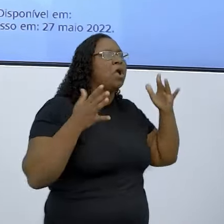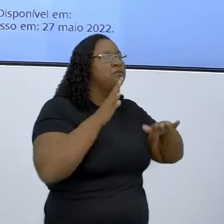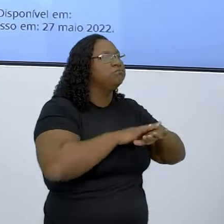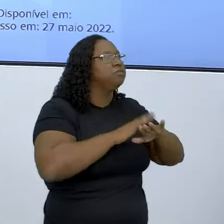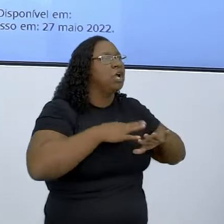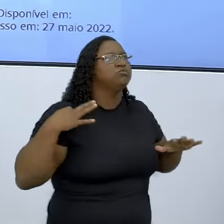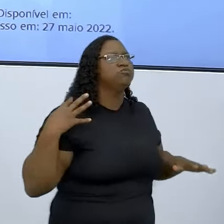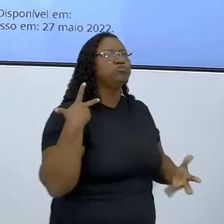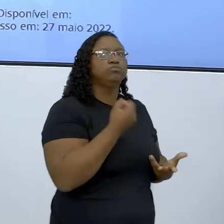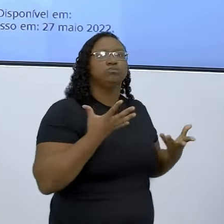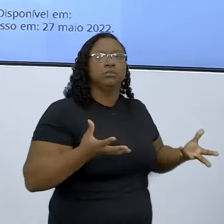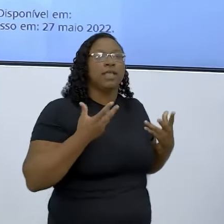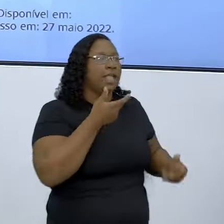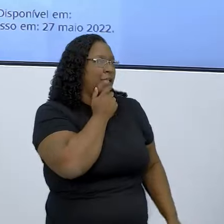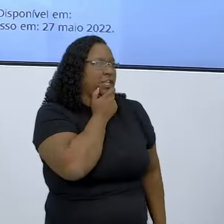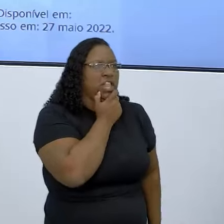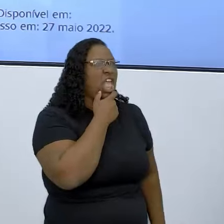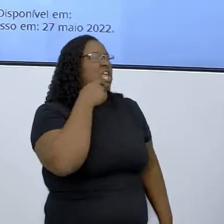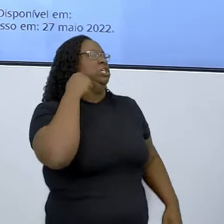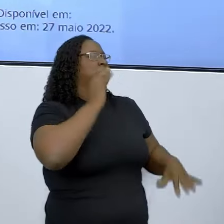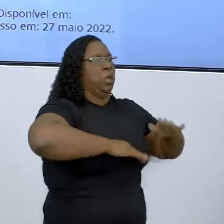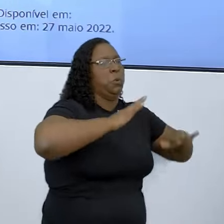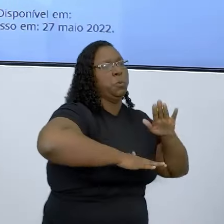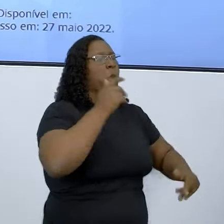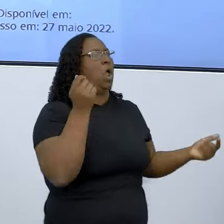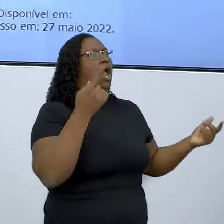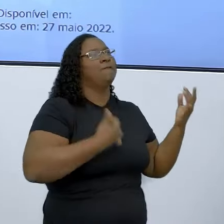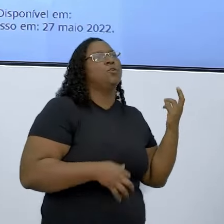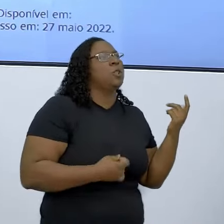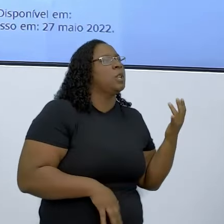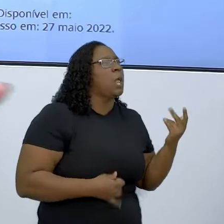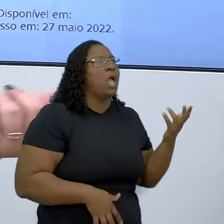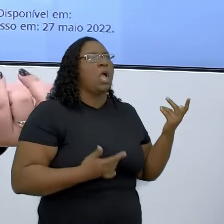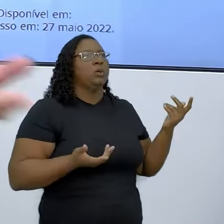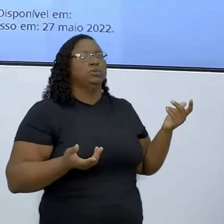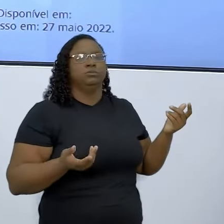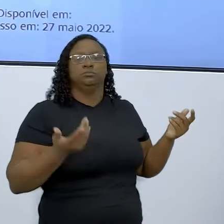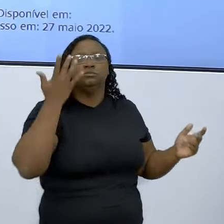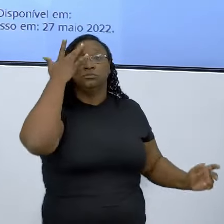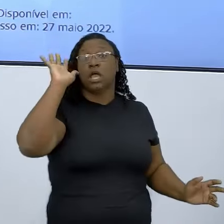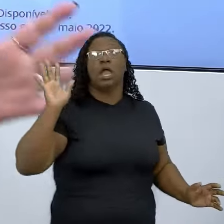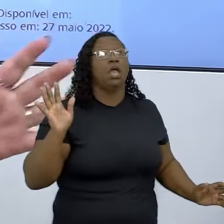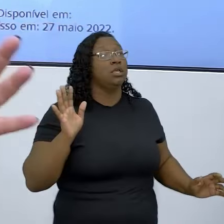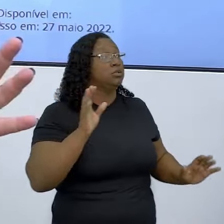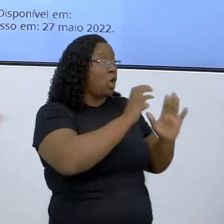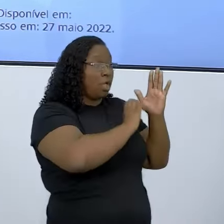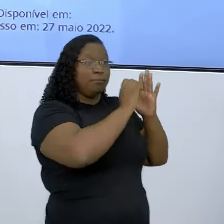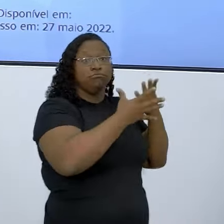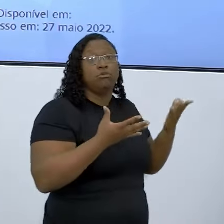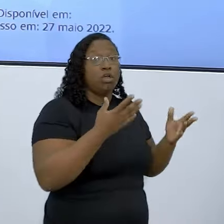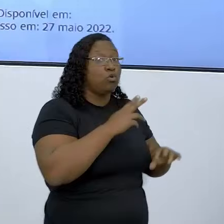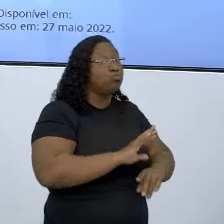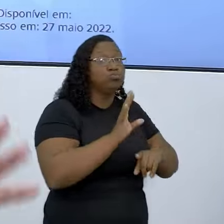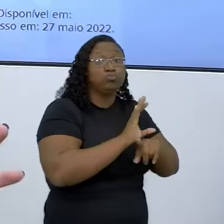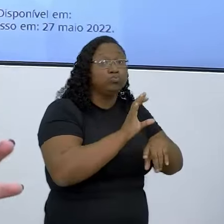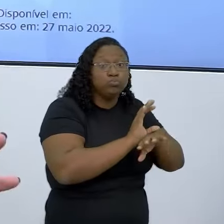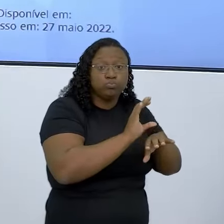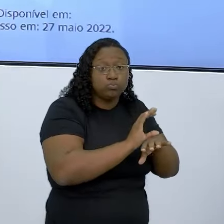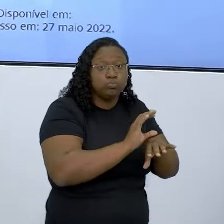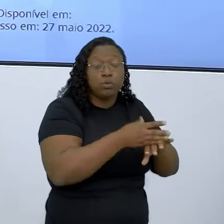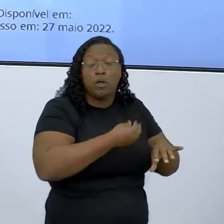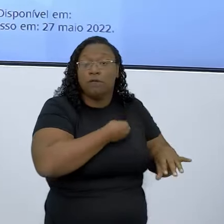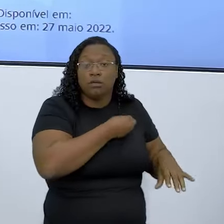quis. Eu quis fazer inglês, eu fiz inglês, bateria, violão... sei lá, programação, eu fiz todos os cursos que eu quis da minha